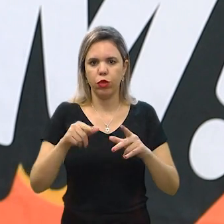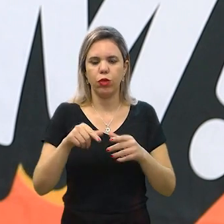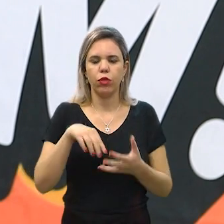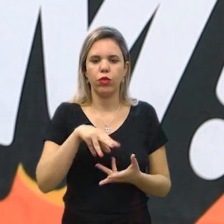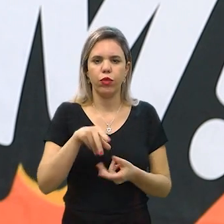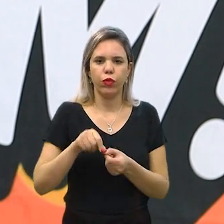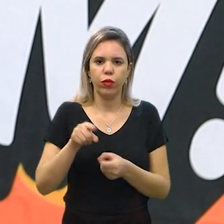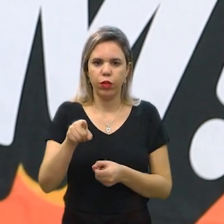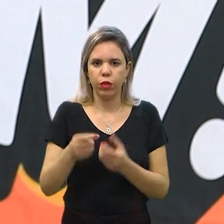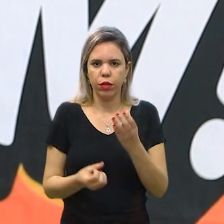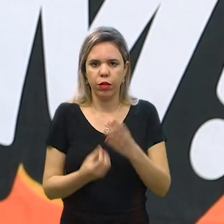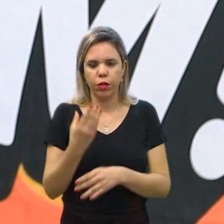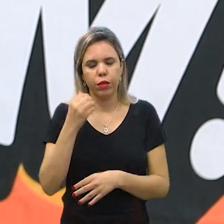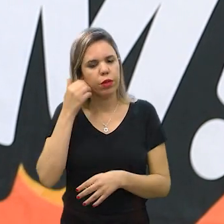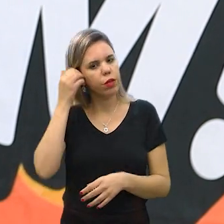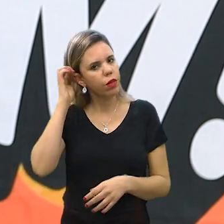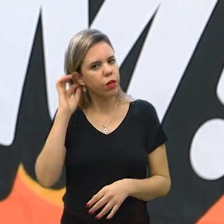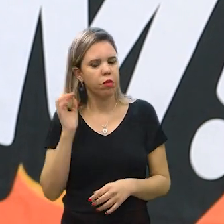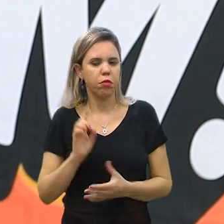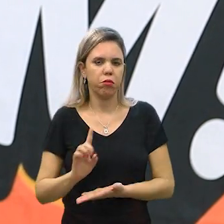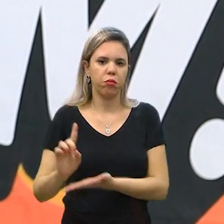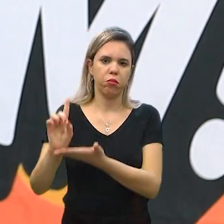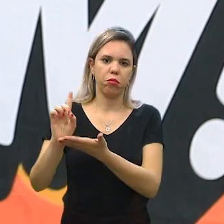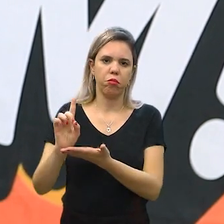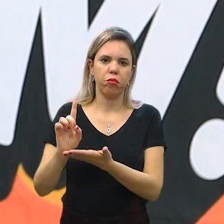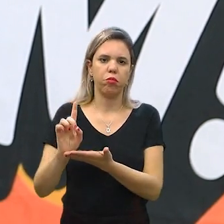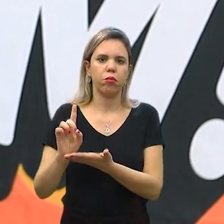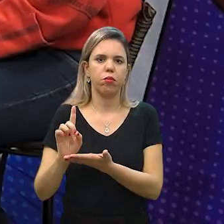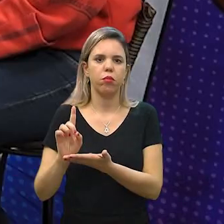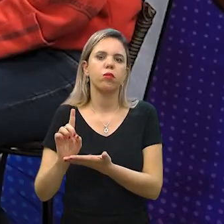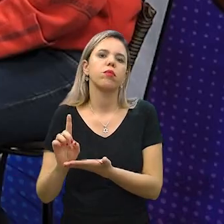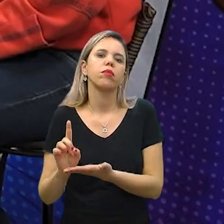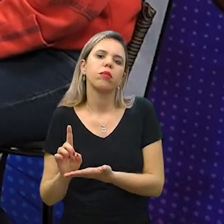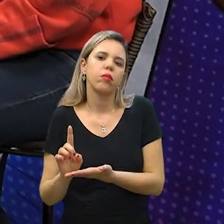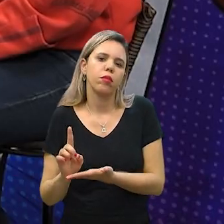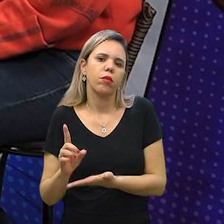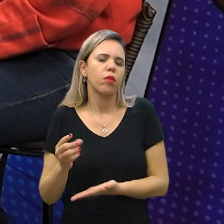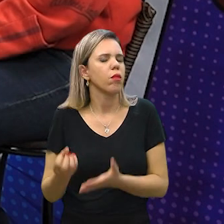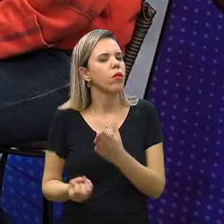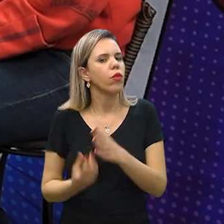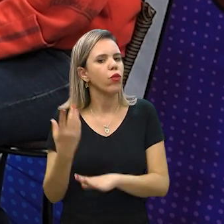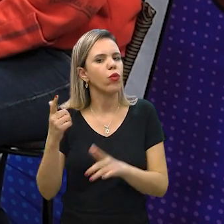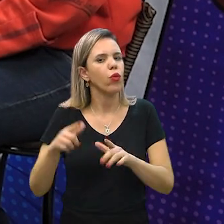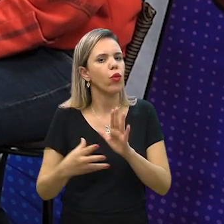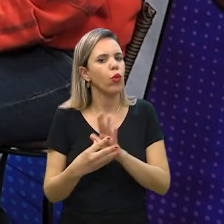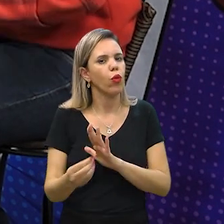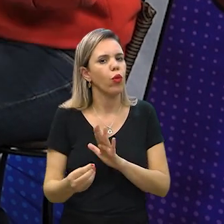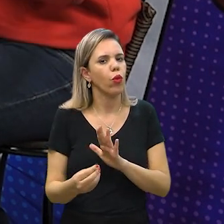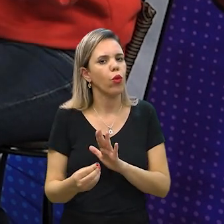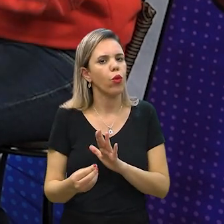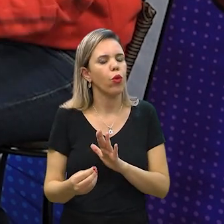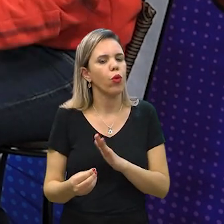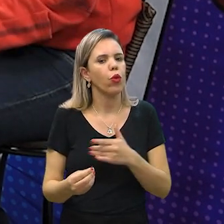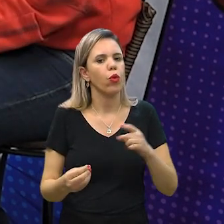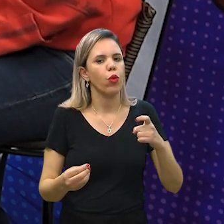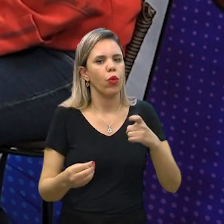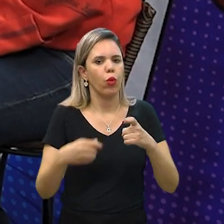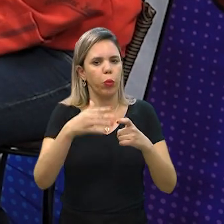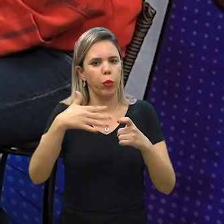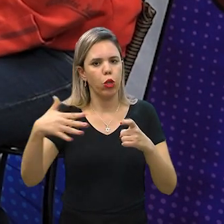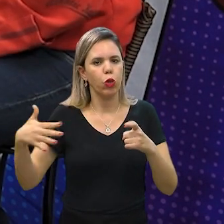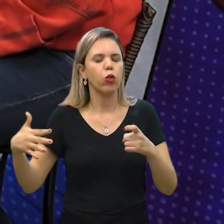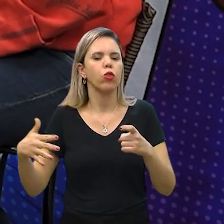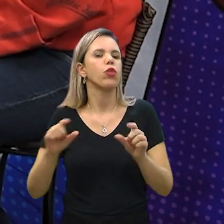esse universo que você criou, de deuses, tem inspiração de onde? Qual mitologia?